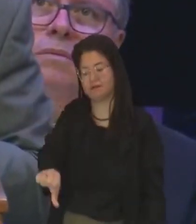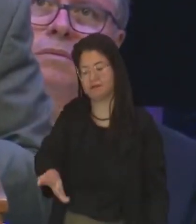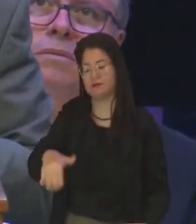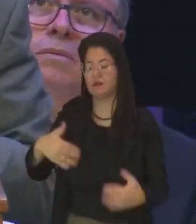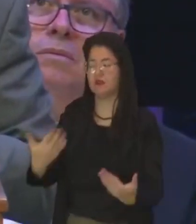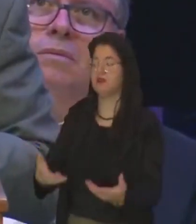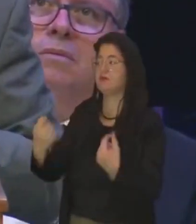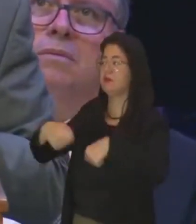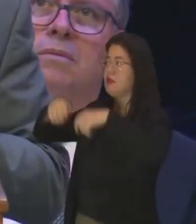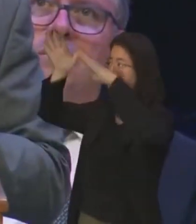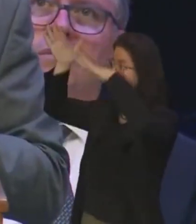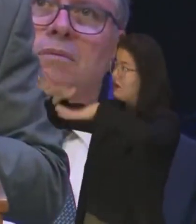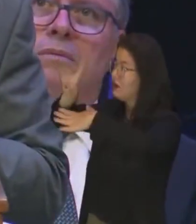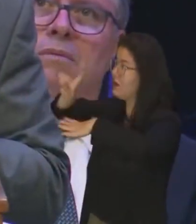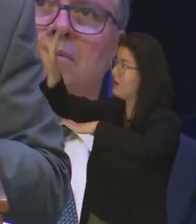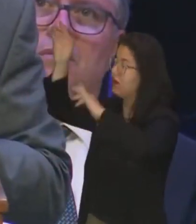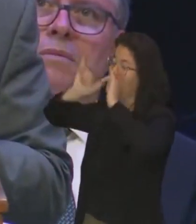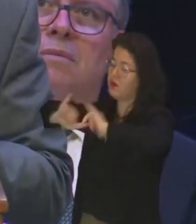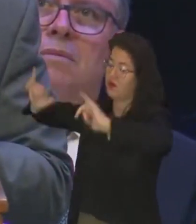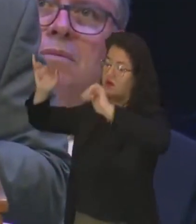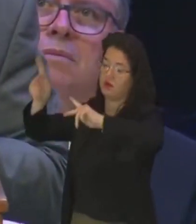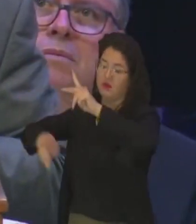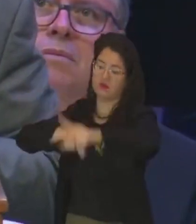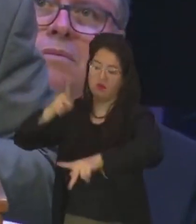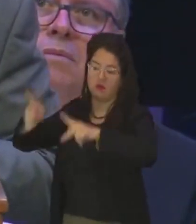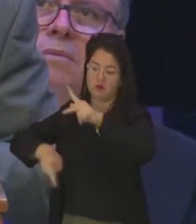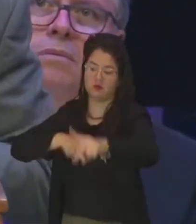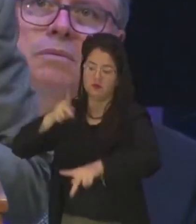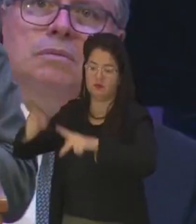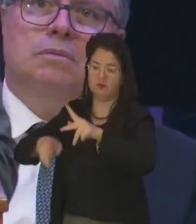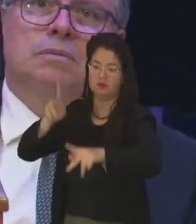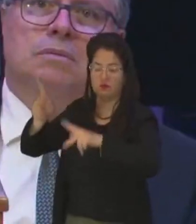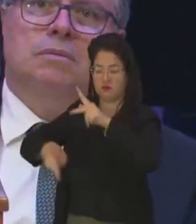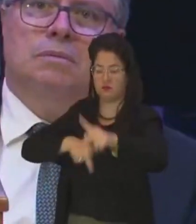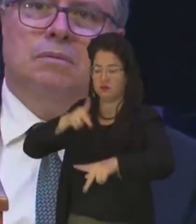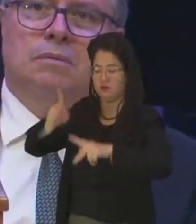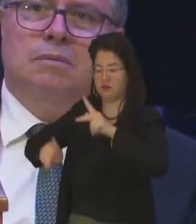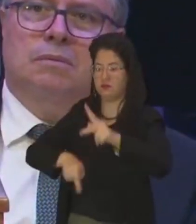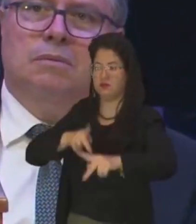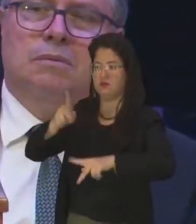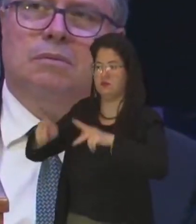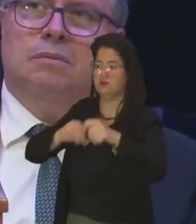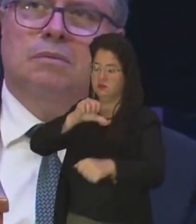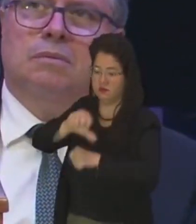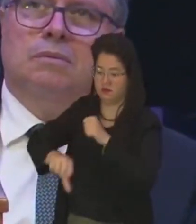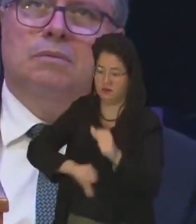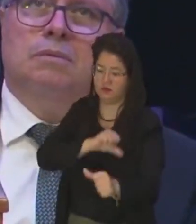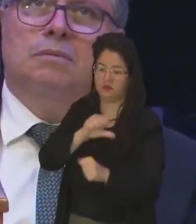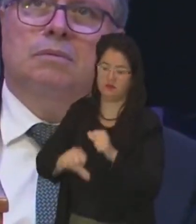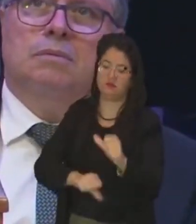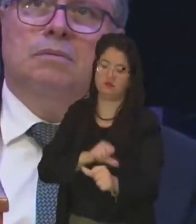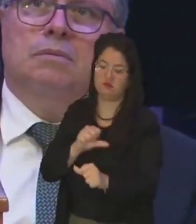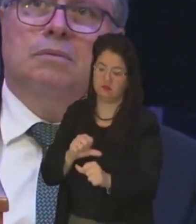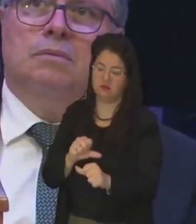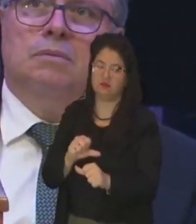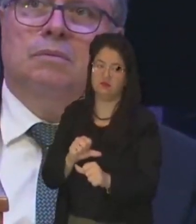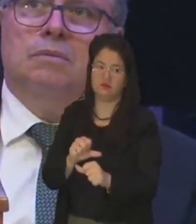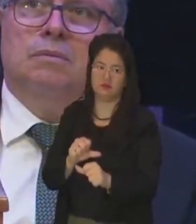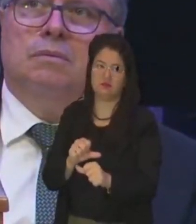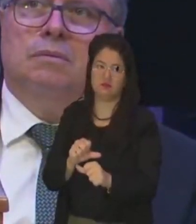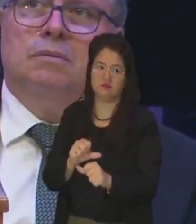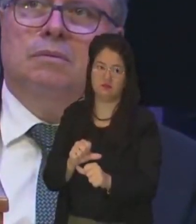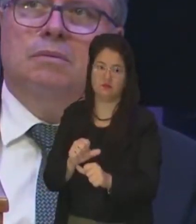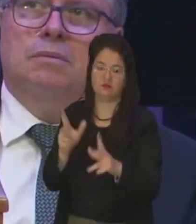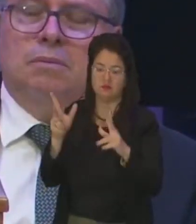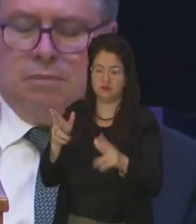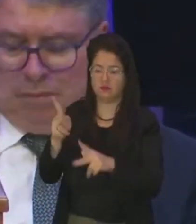adore a Deus e proclame aos povos, para que eles mudem, né? Assim como